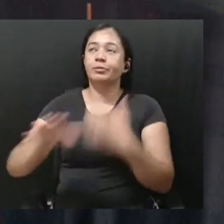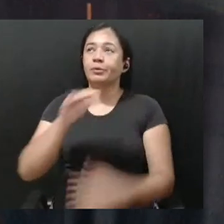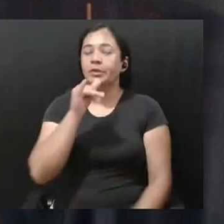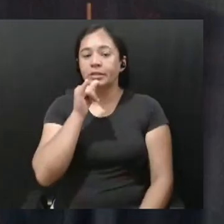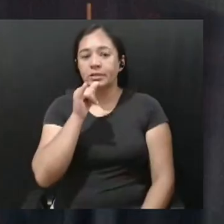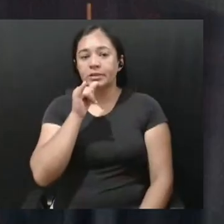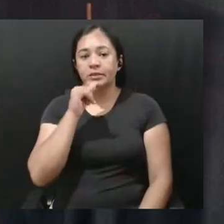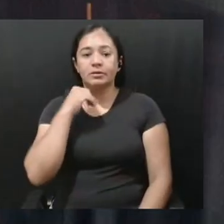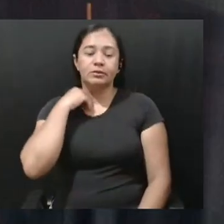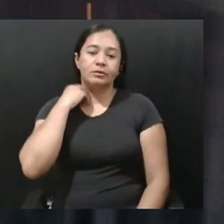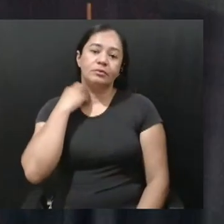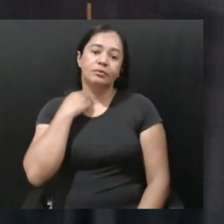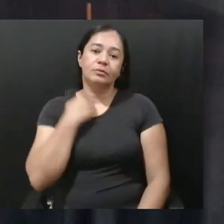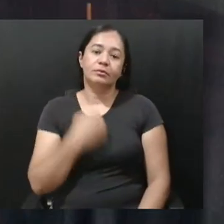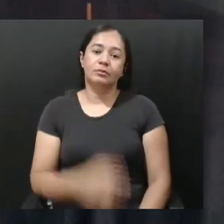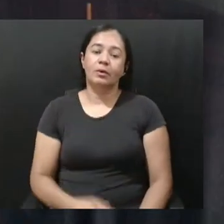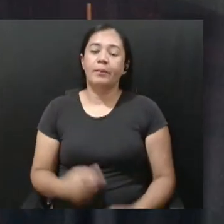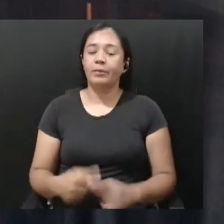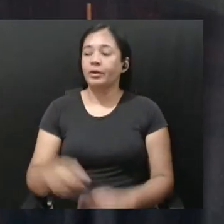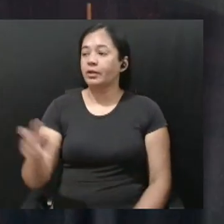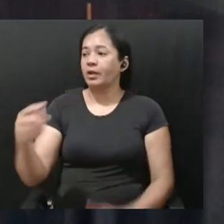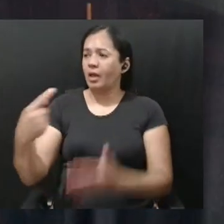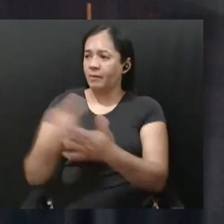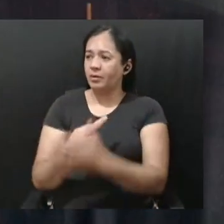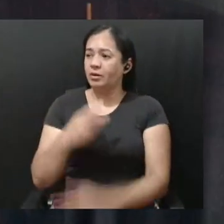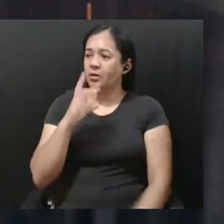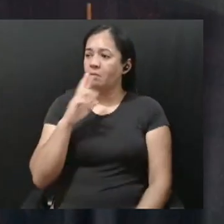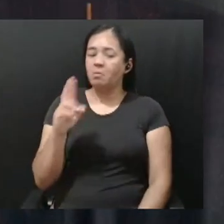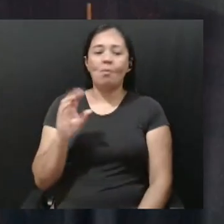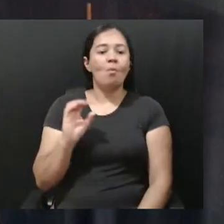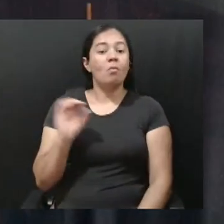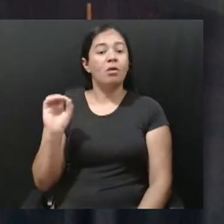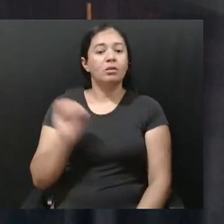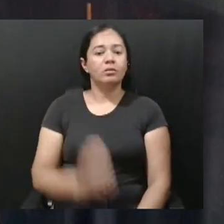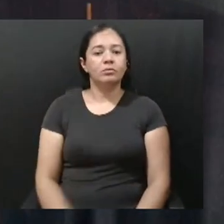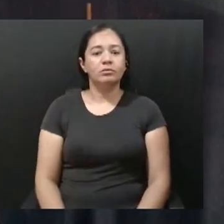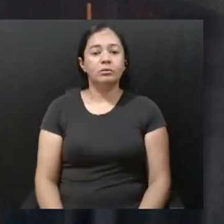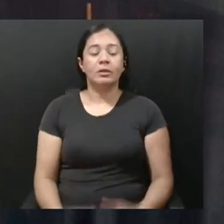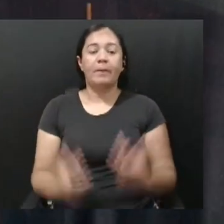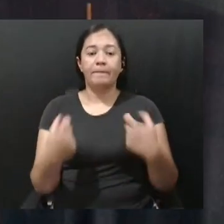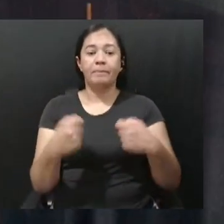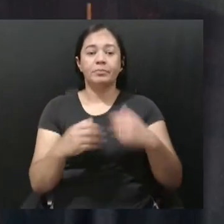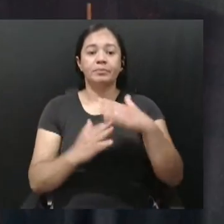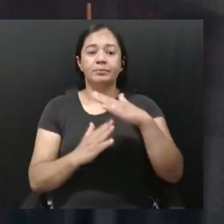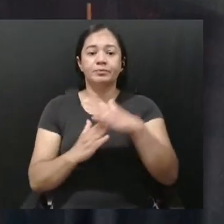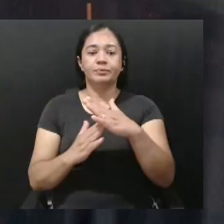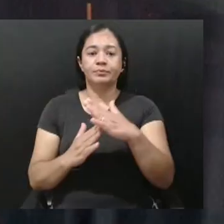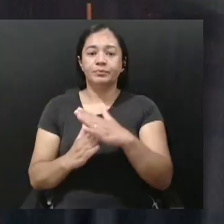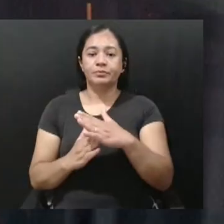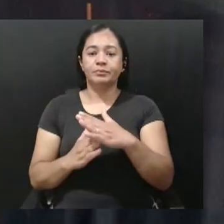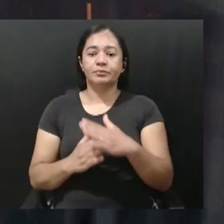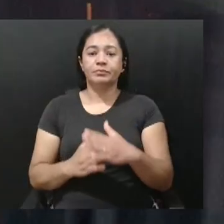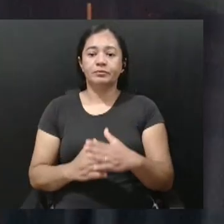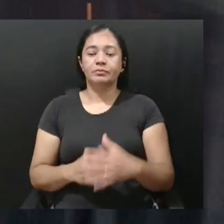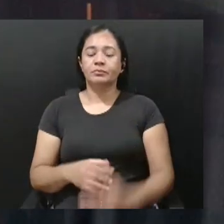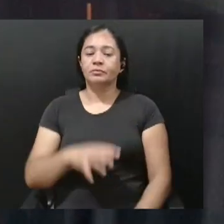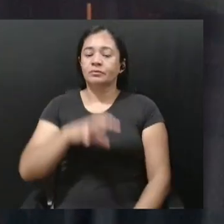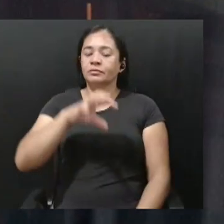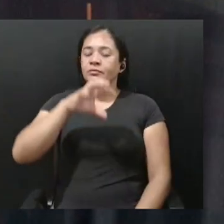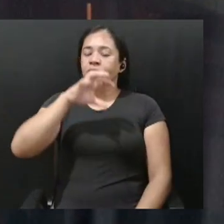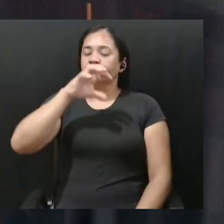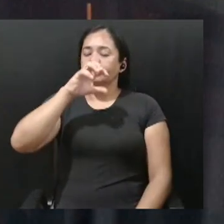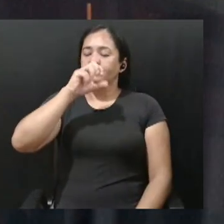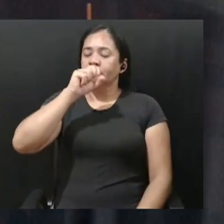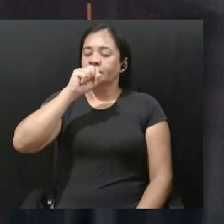responder uma pergunta, a Uhum. colocar um limite, né, ao, parar para respirar um pouco. Então, acho que